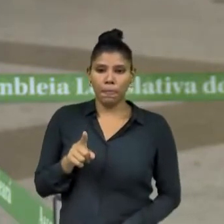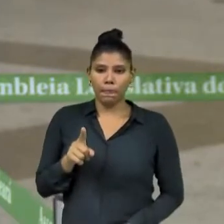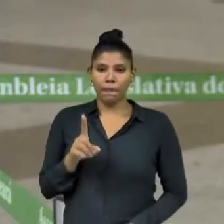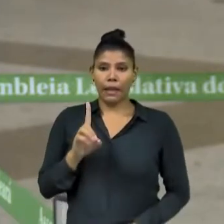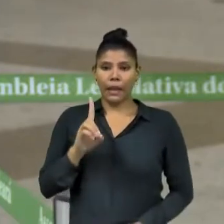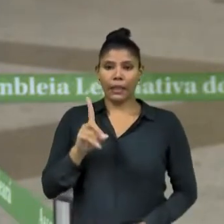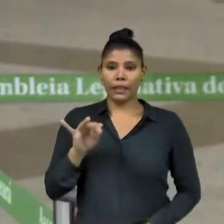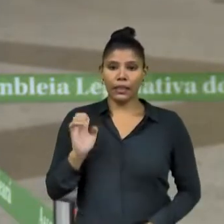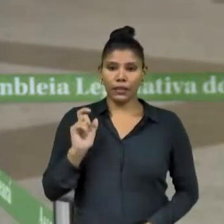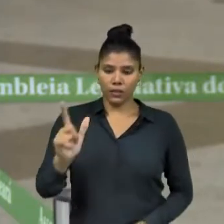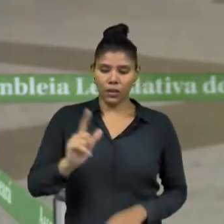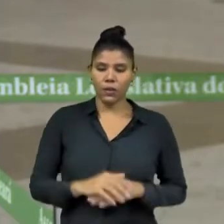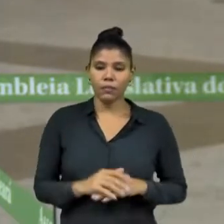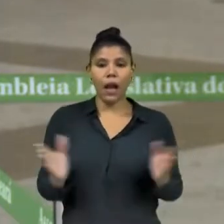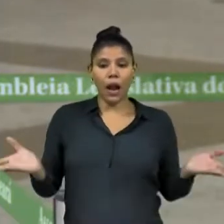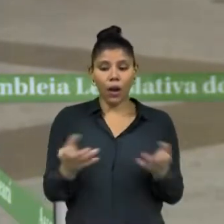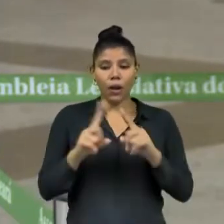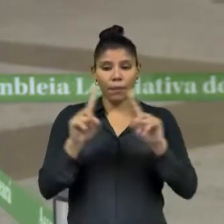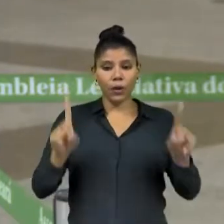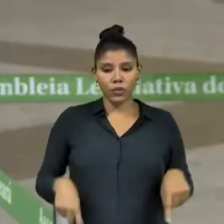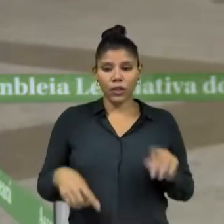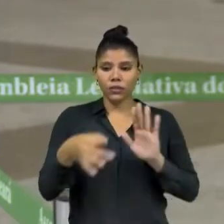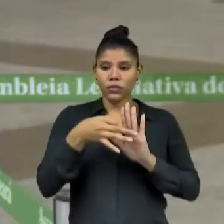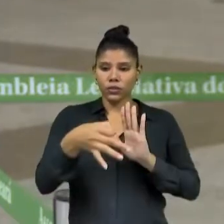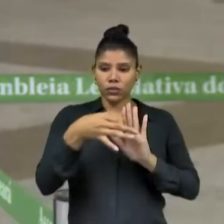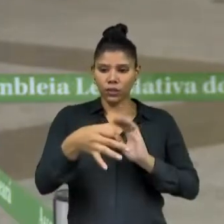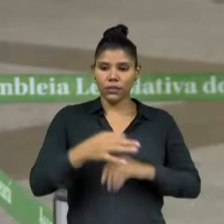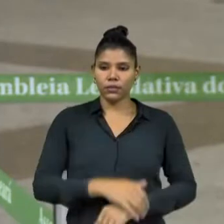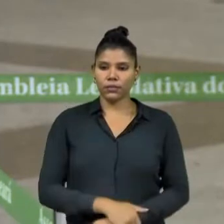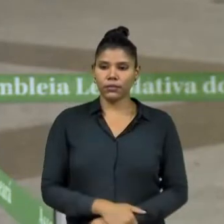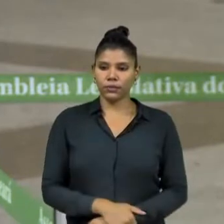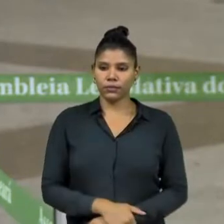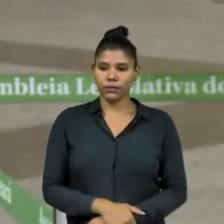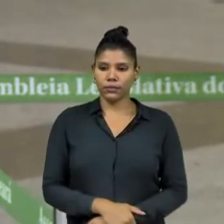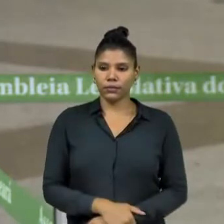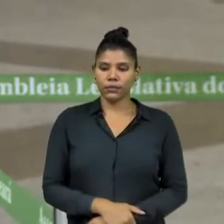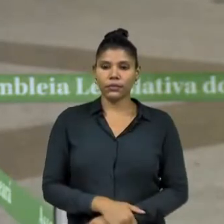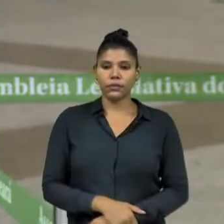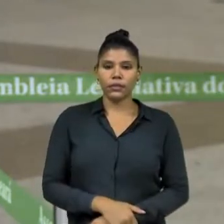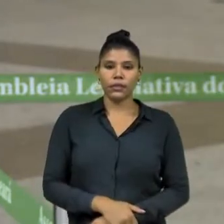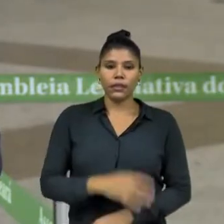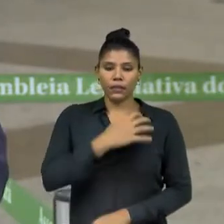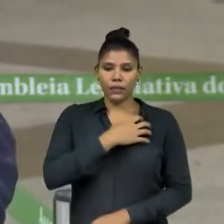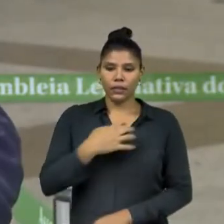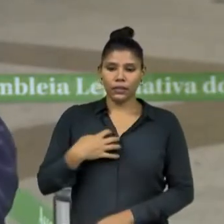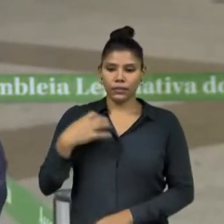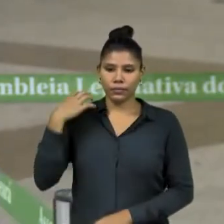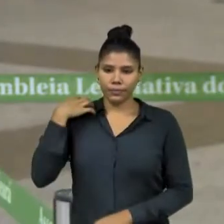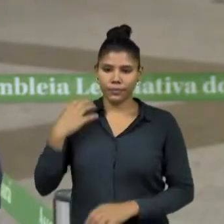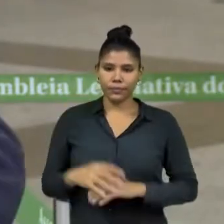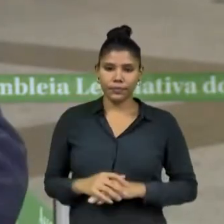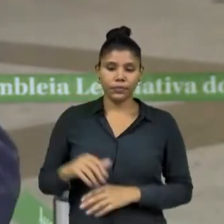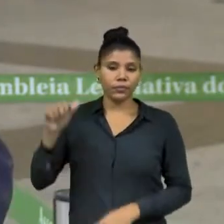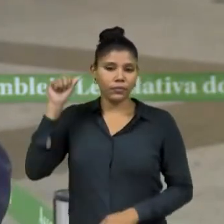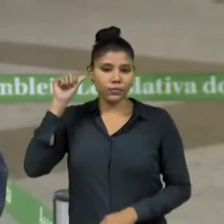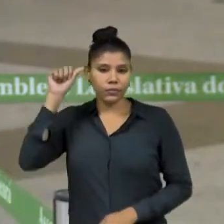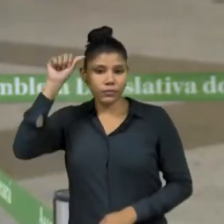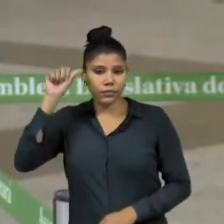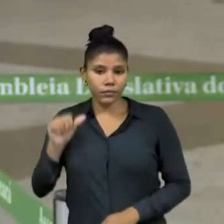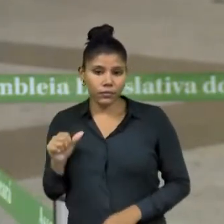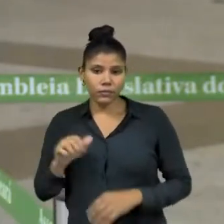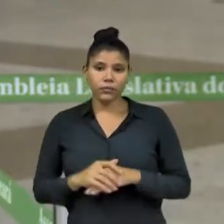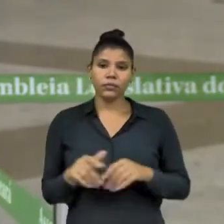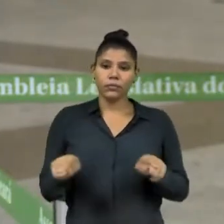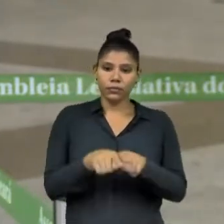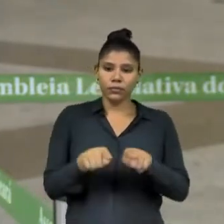de indicação agora. Deputados, deputada Fernanda Pessoa, deputada Derlânia Noronha, também tem um projeto